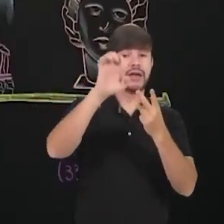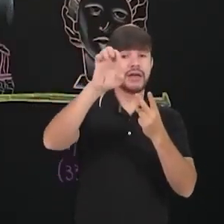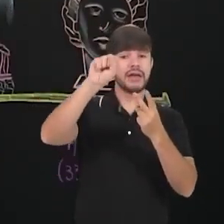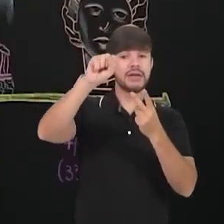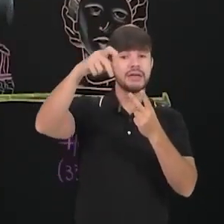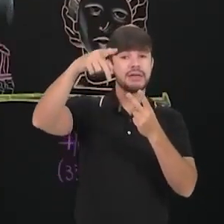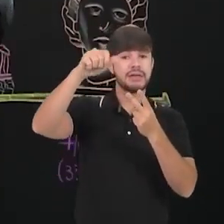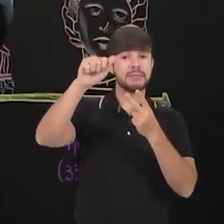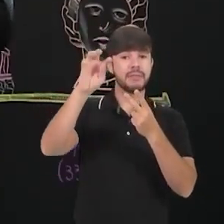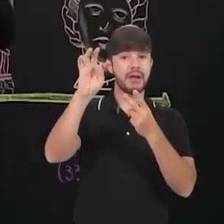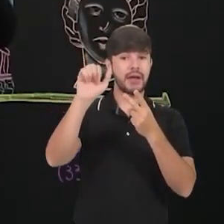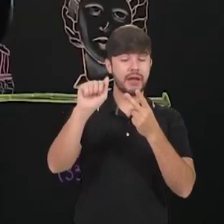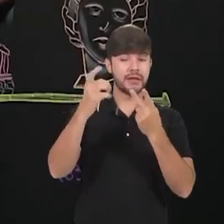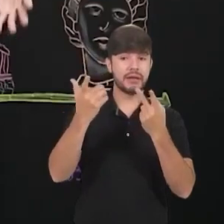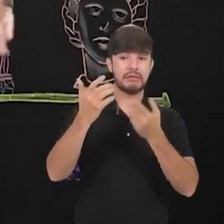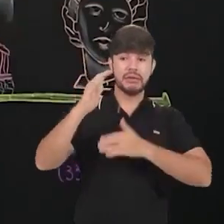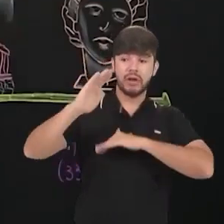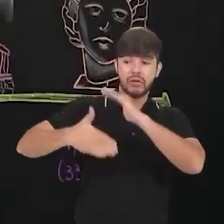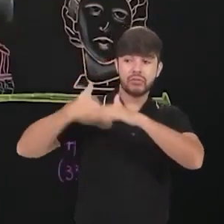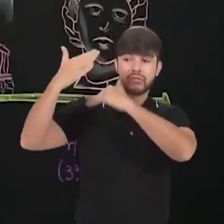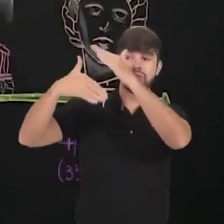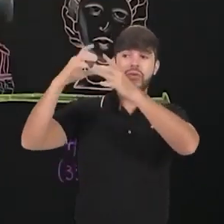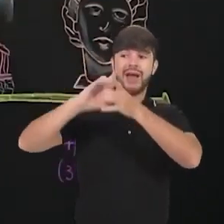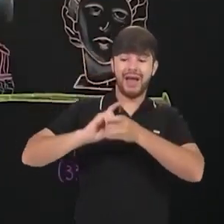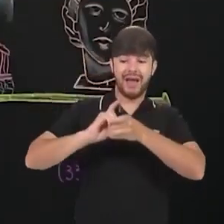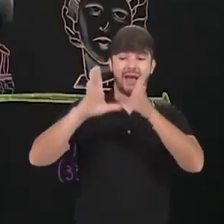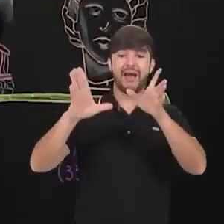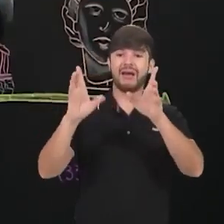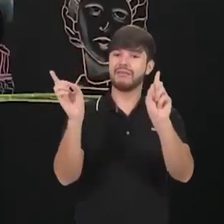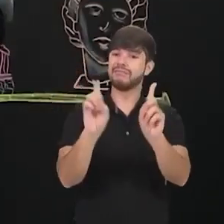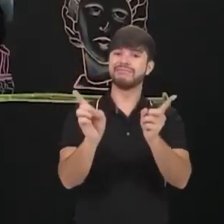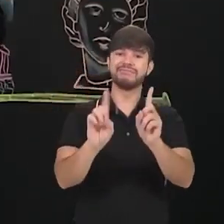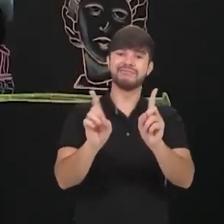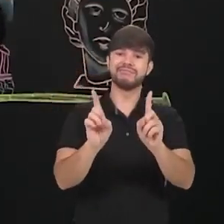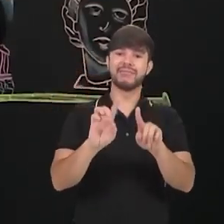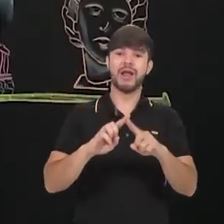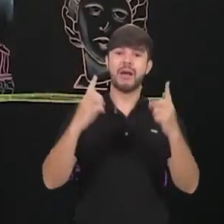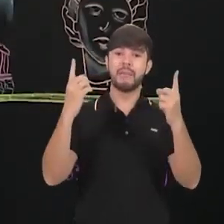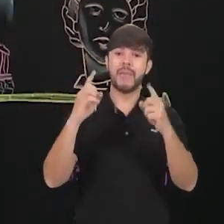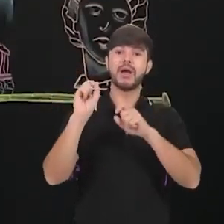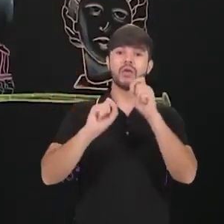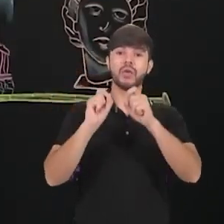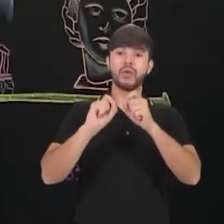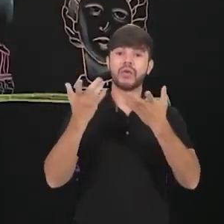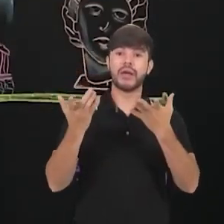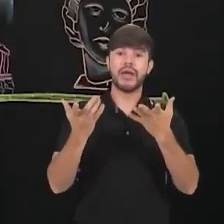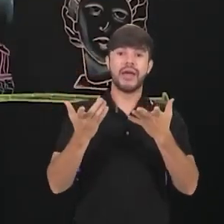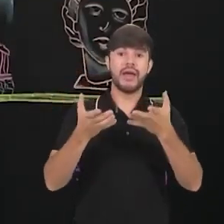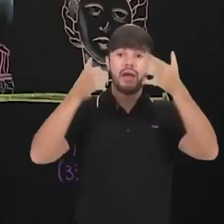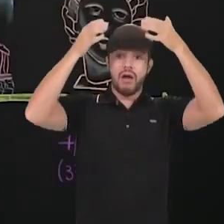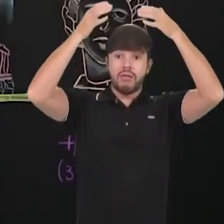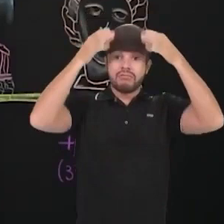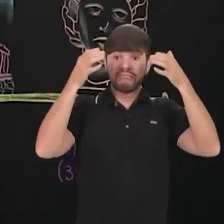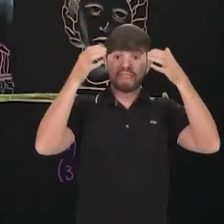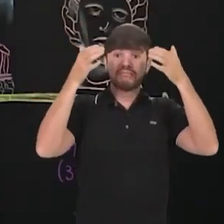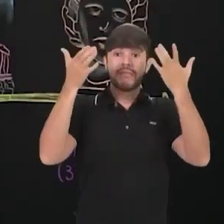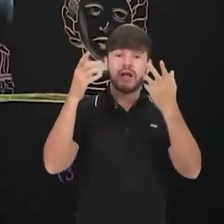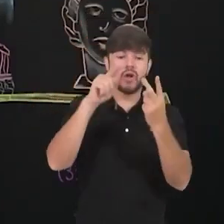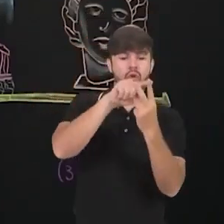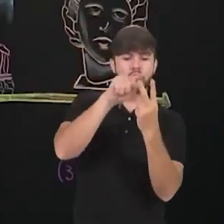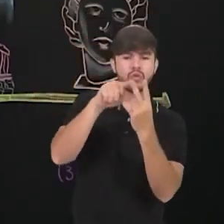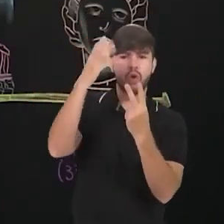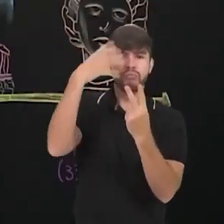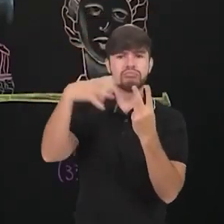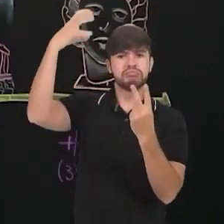Esparta. Esparta não se desenvolveu na forma de uma democracia, mas na forma de uma monarquia, ou seja, um governo de um rei, que tinham dois